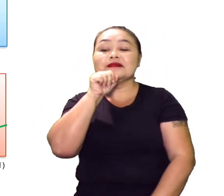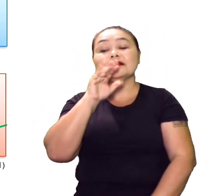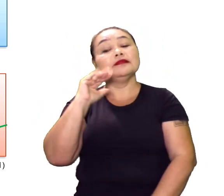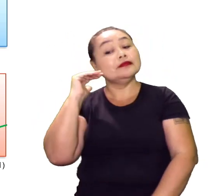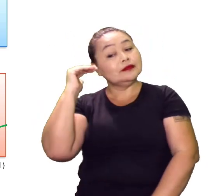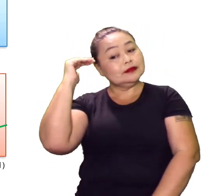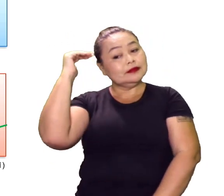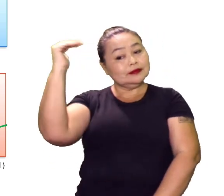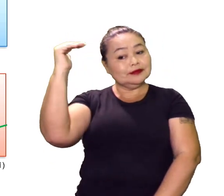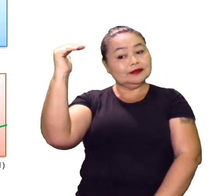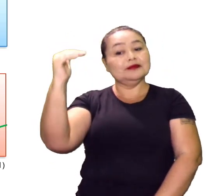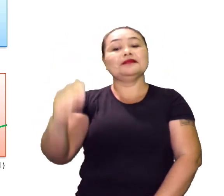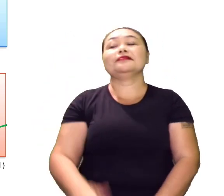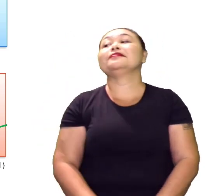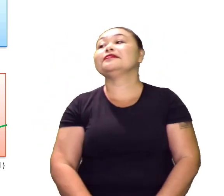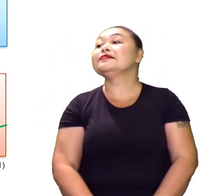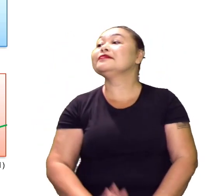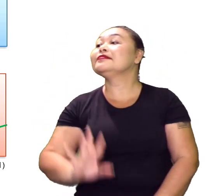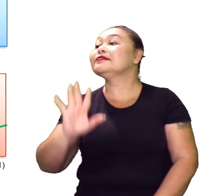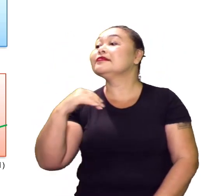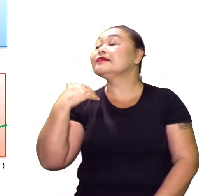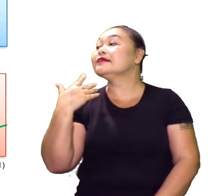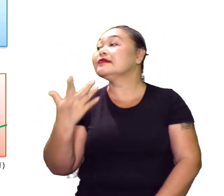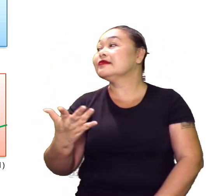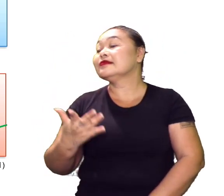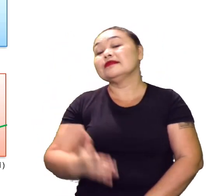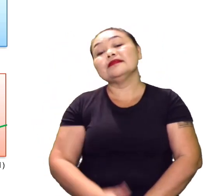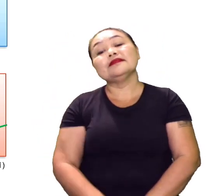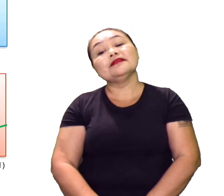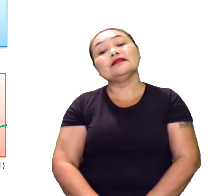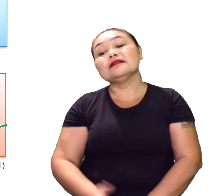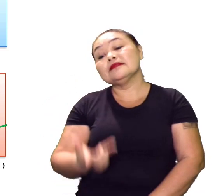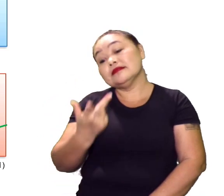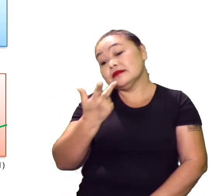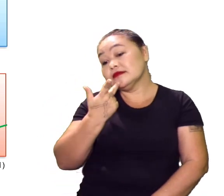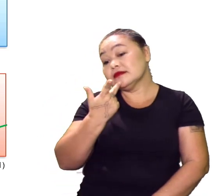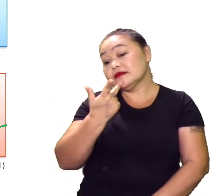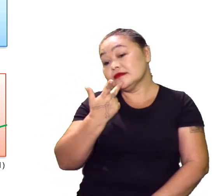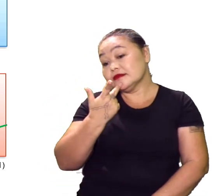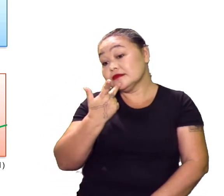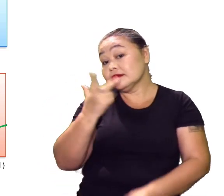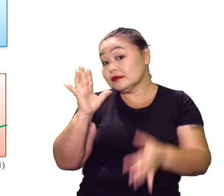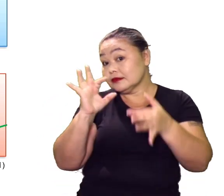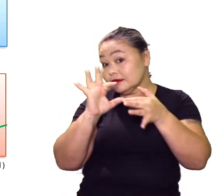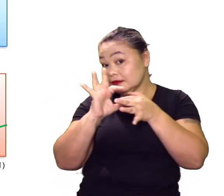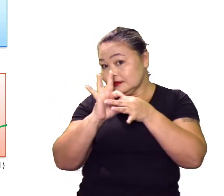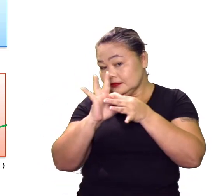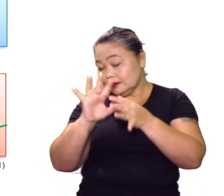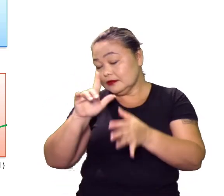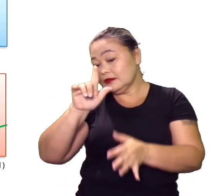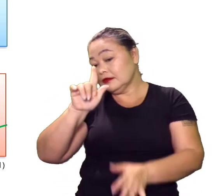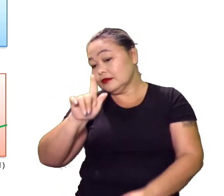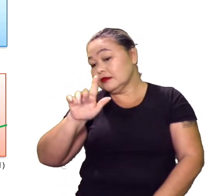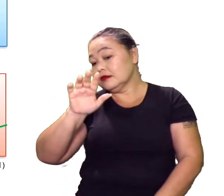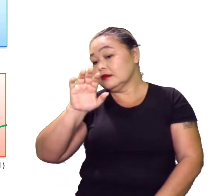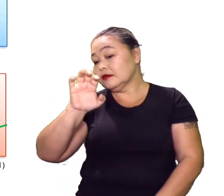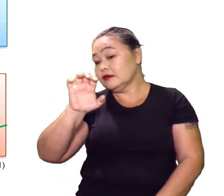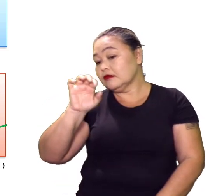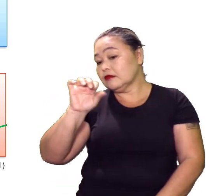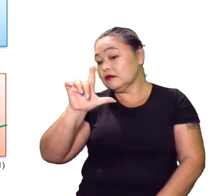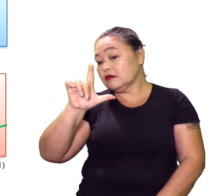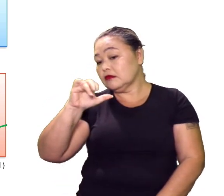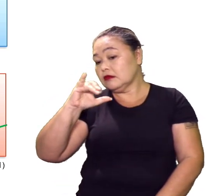alta, ok? Então, como a gente está falando de contexto geológico,